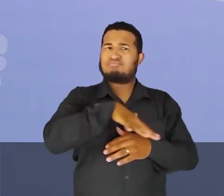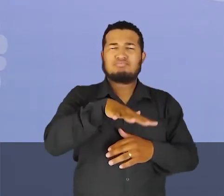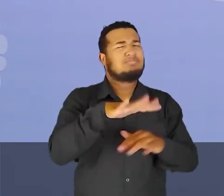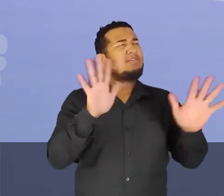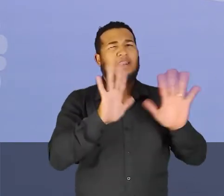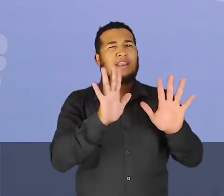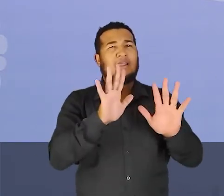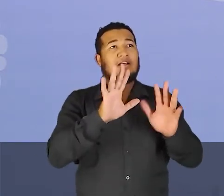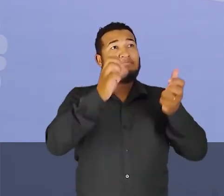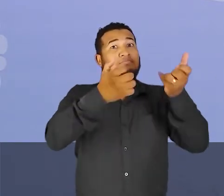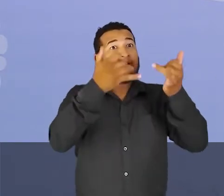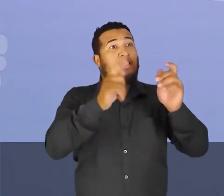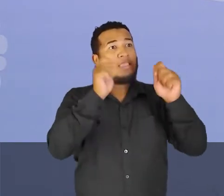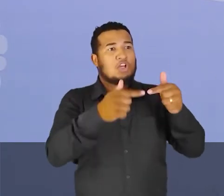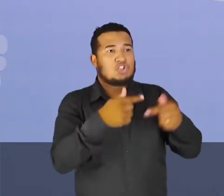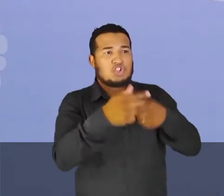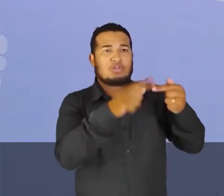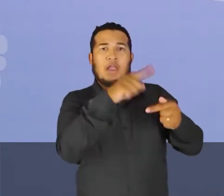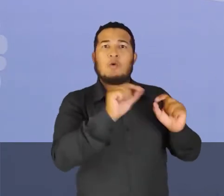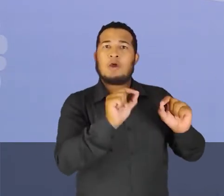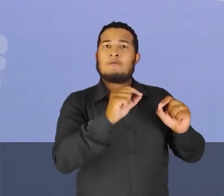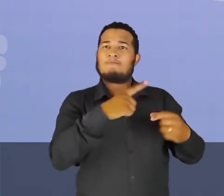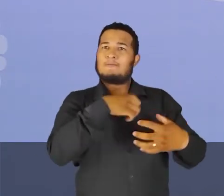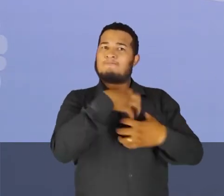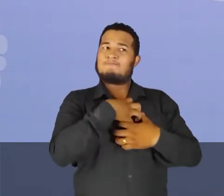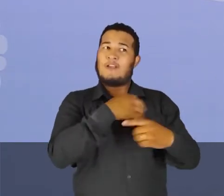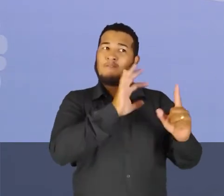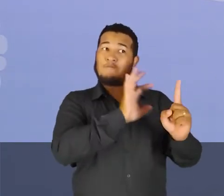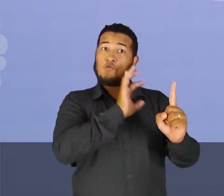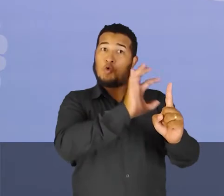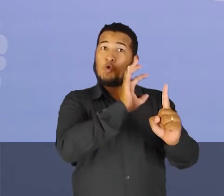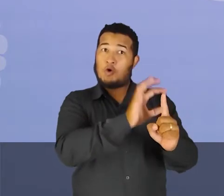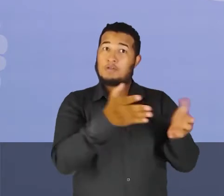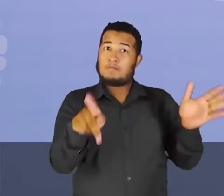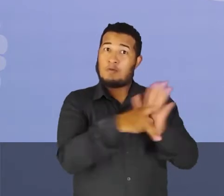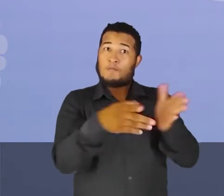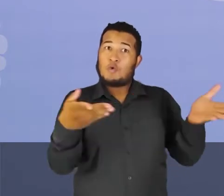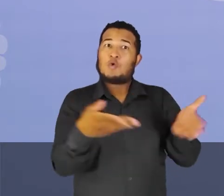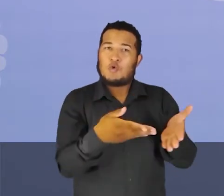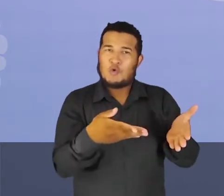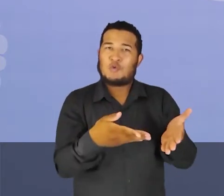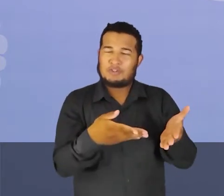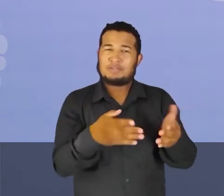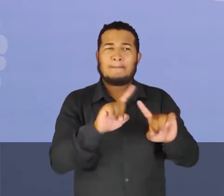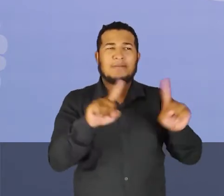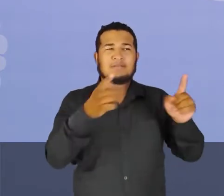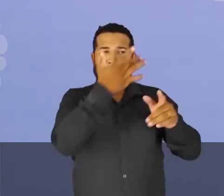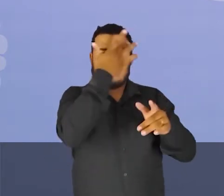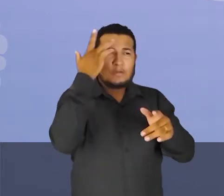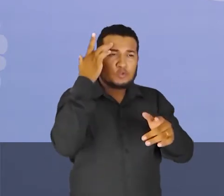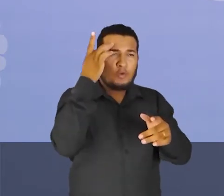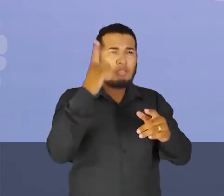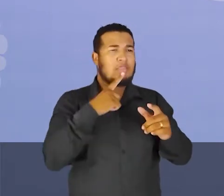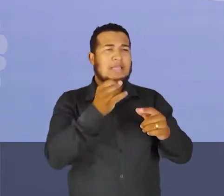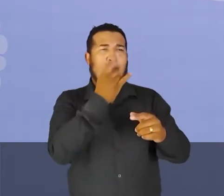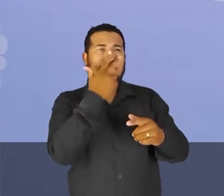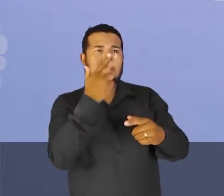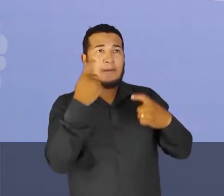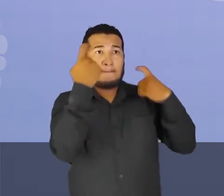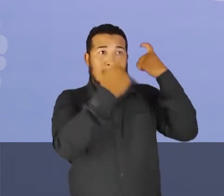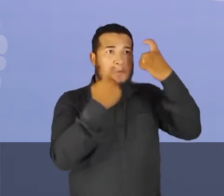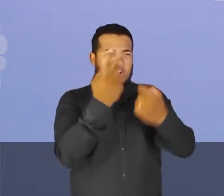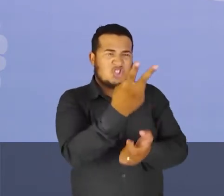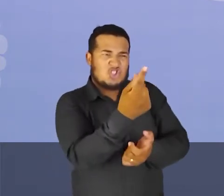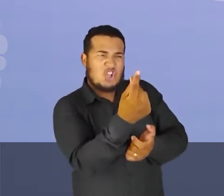essas gerações, são os nossos youtubers e influencers de hoje, né? Aquelas pessoas que, mais do que